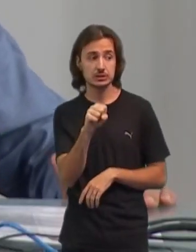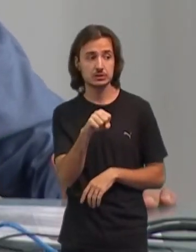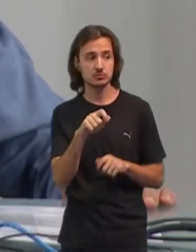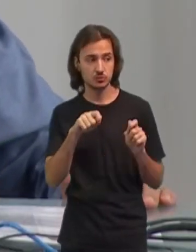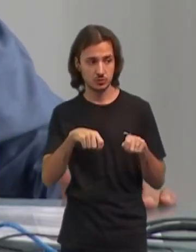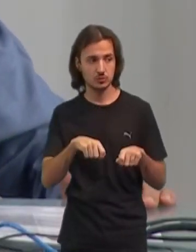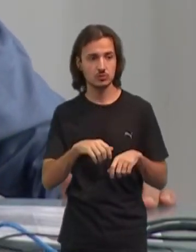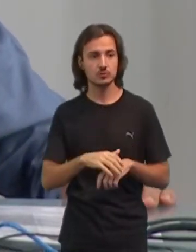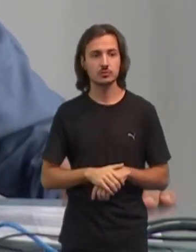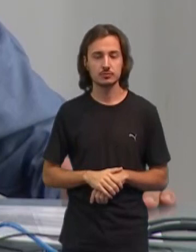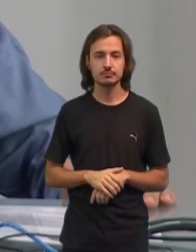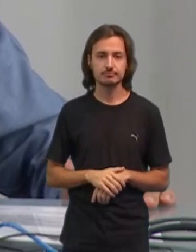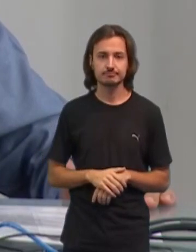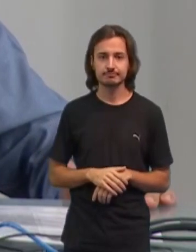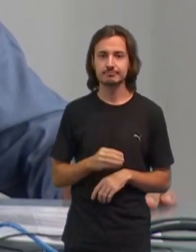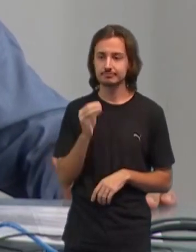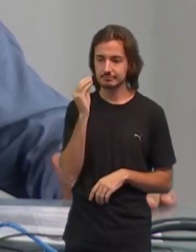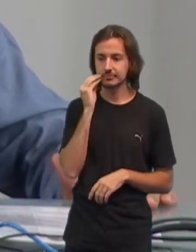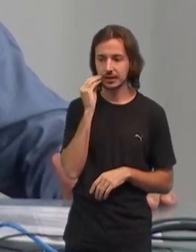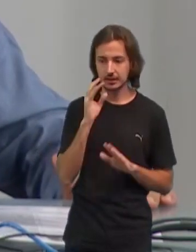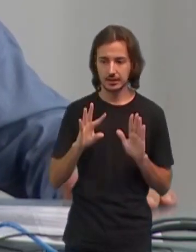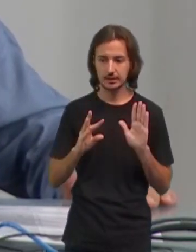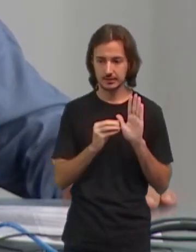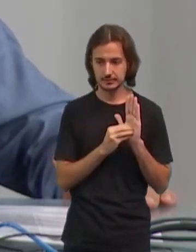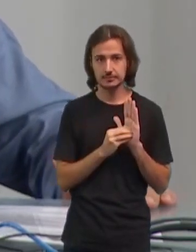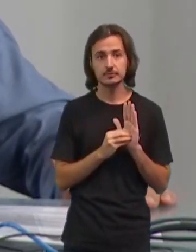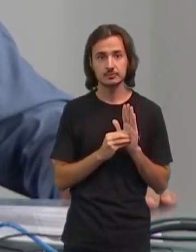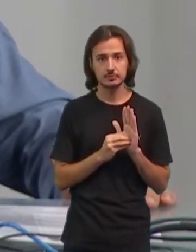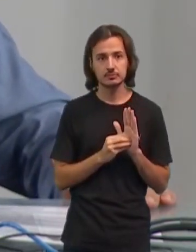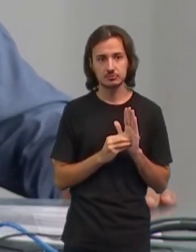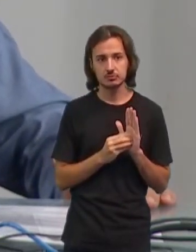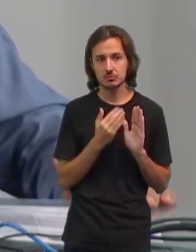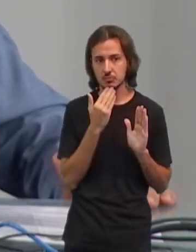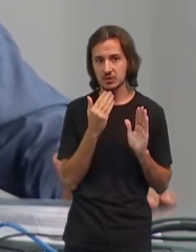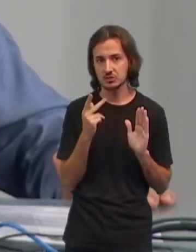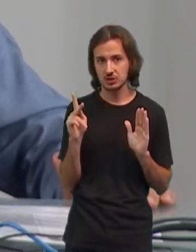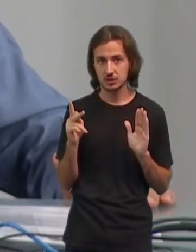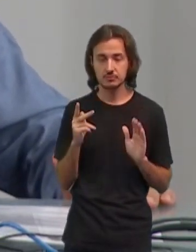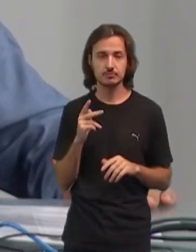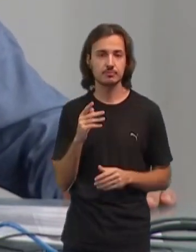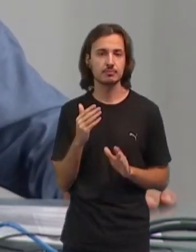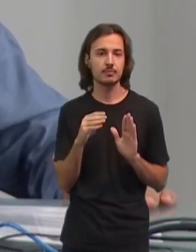nós vamos colocar em apreciação dos vereadores a inversão de pauta do número um,